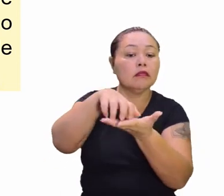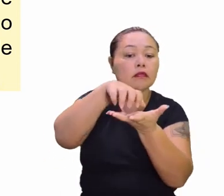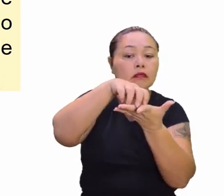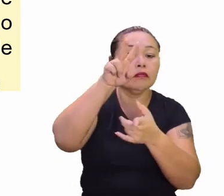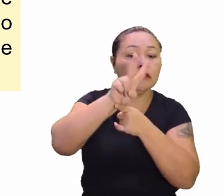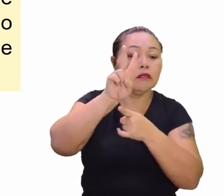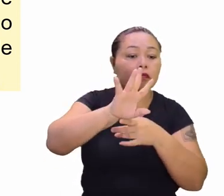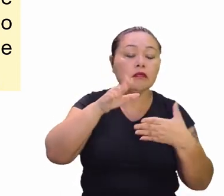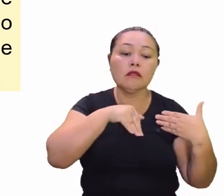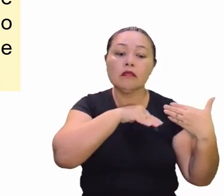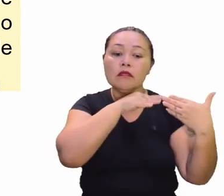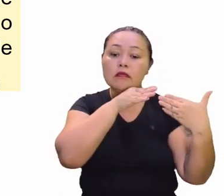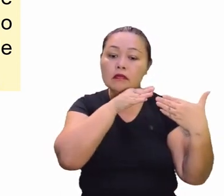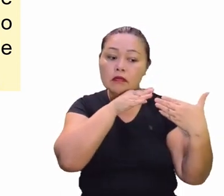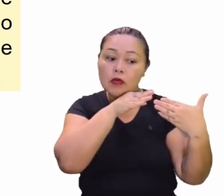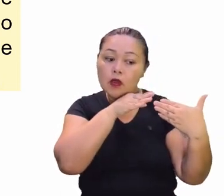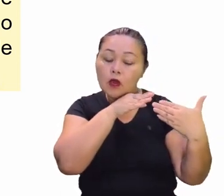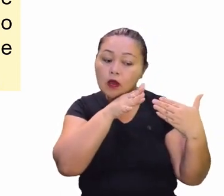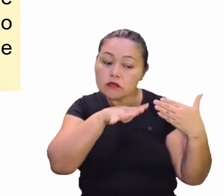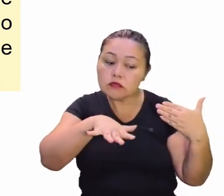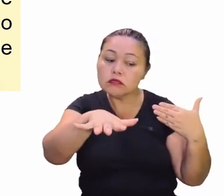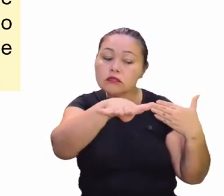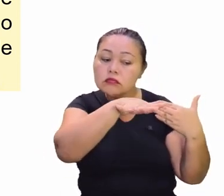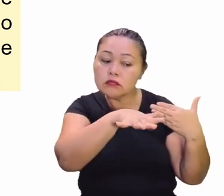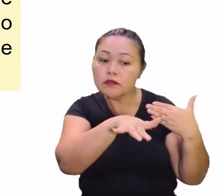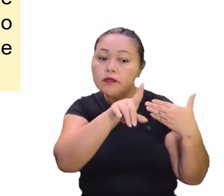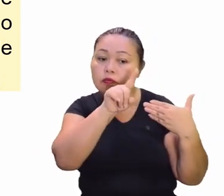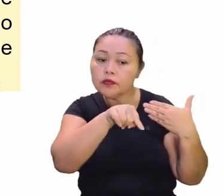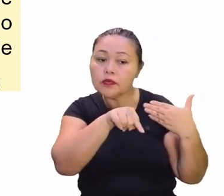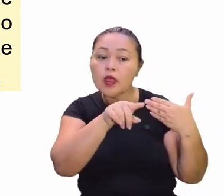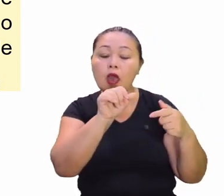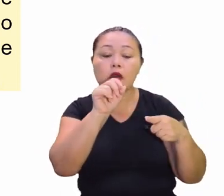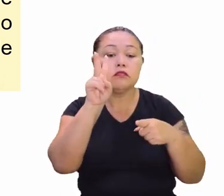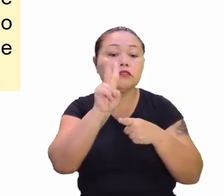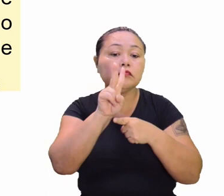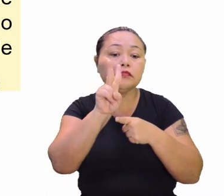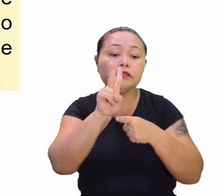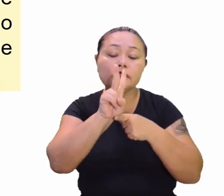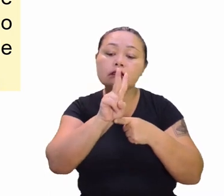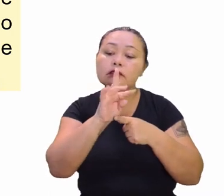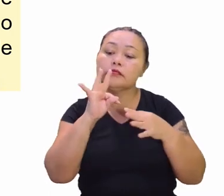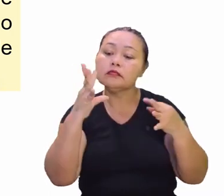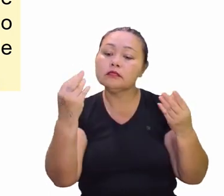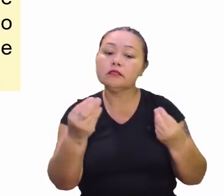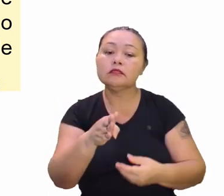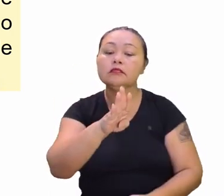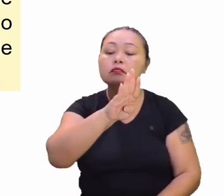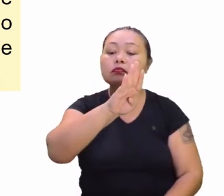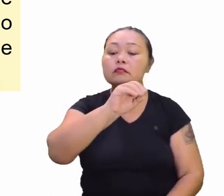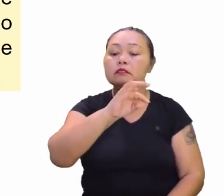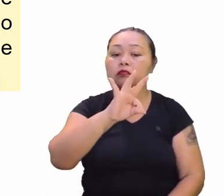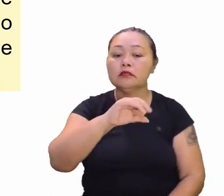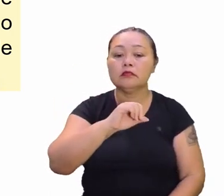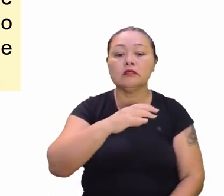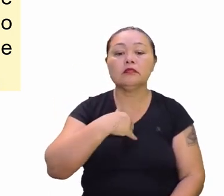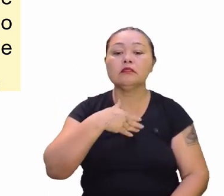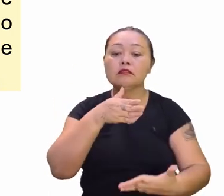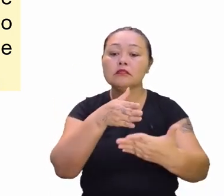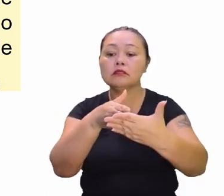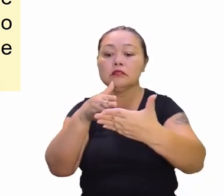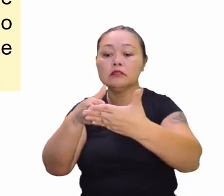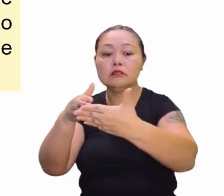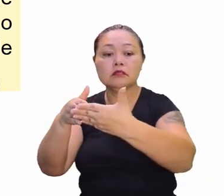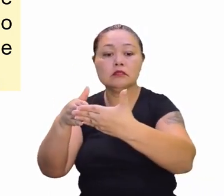conservação destinadas à preservação integral da biota e demais atributos existentes em seus